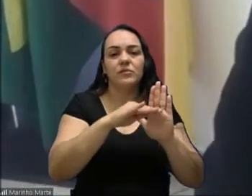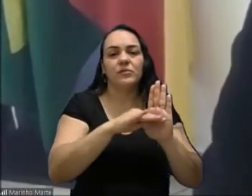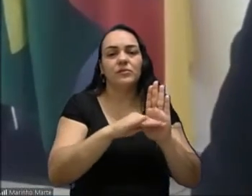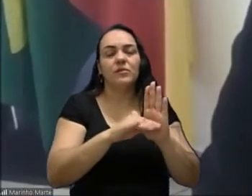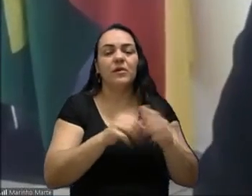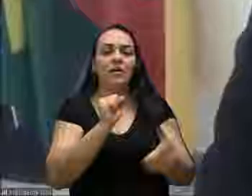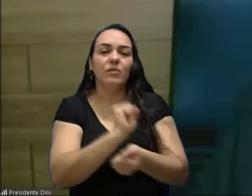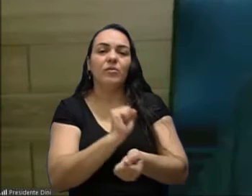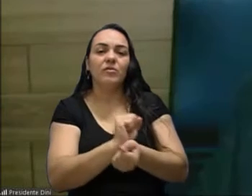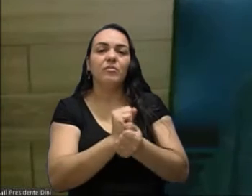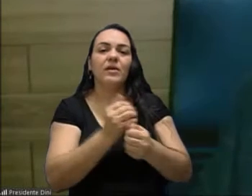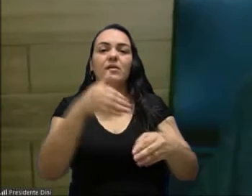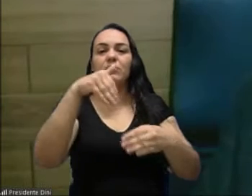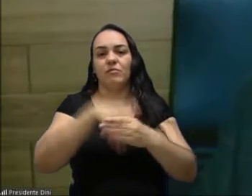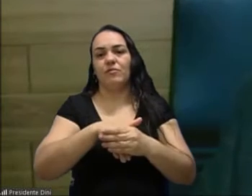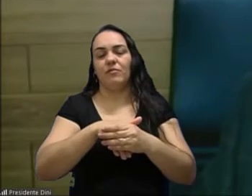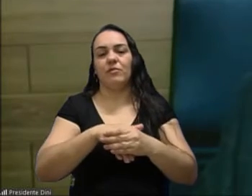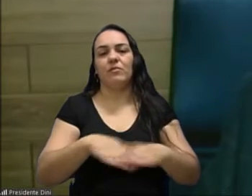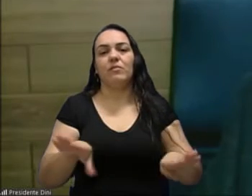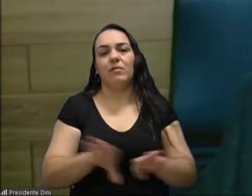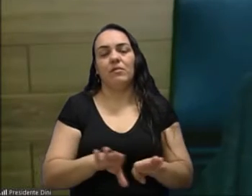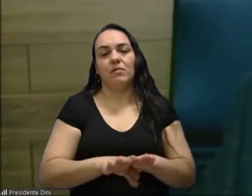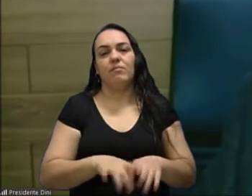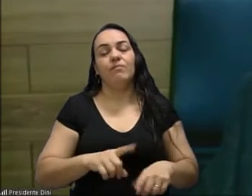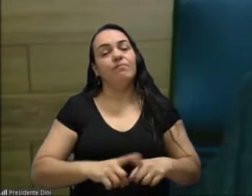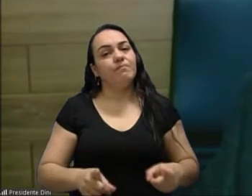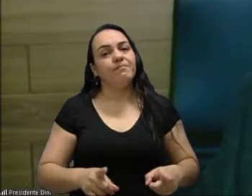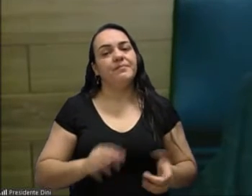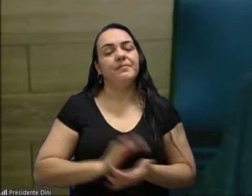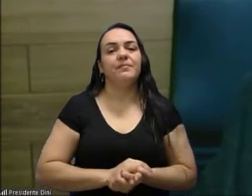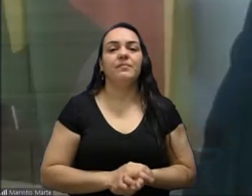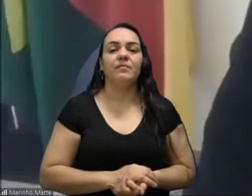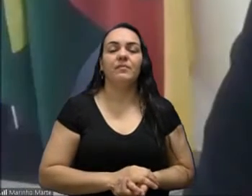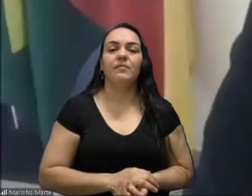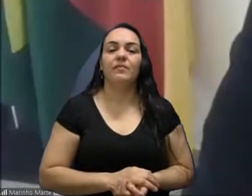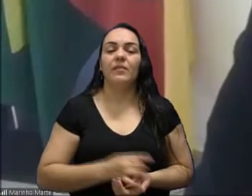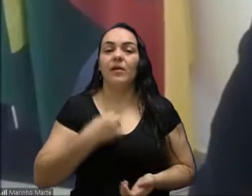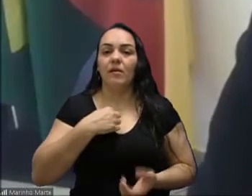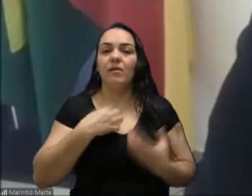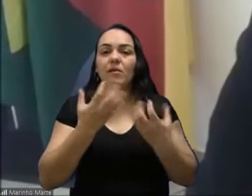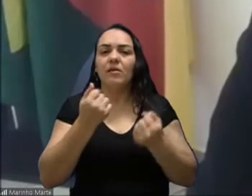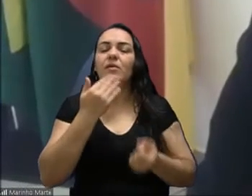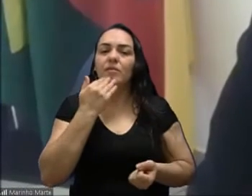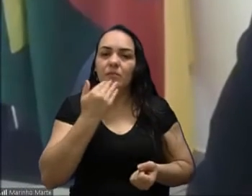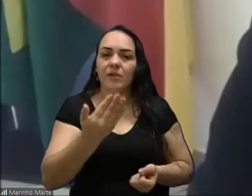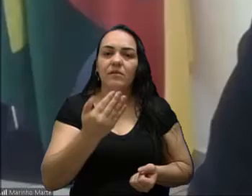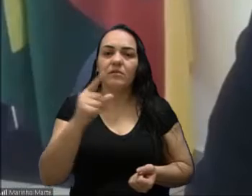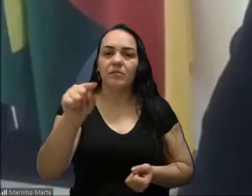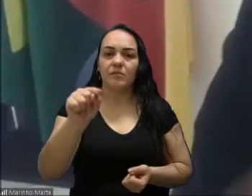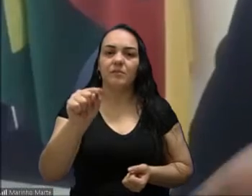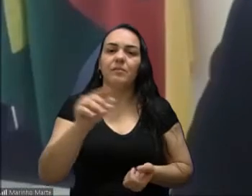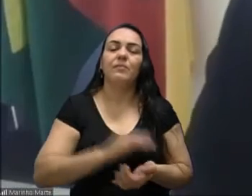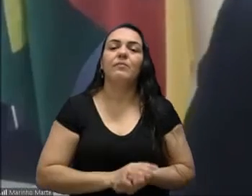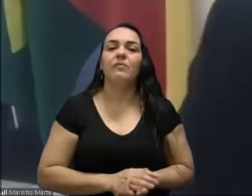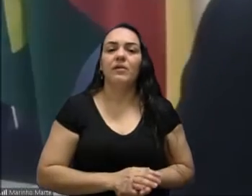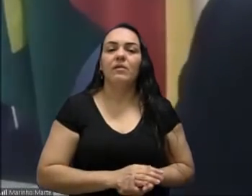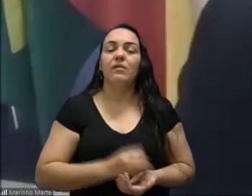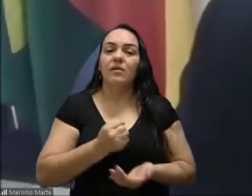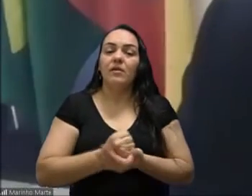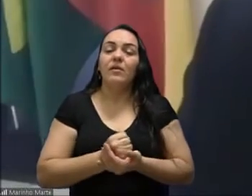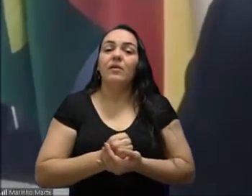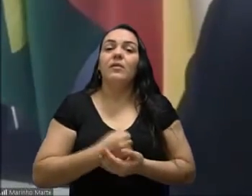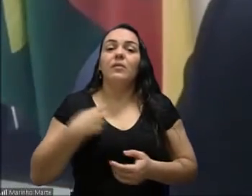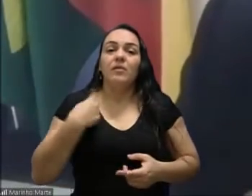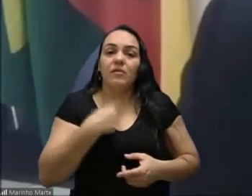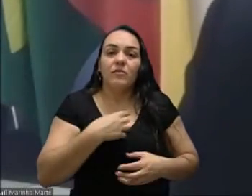votam, ficam pedalando. O que eu quero pedir à Vossa Excelência é uma força